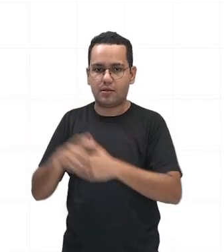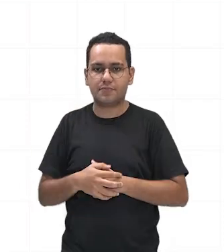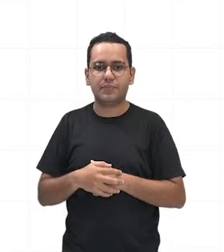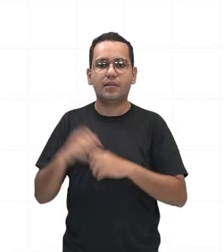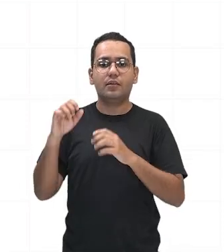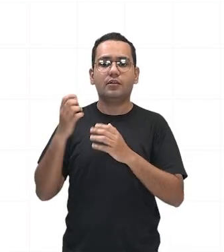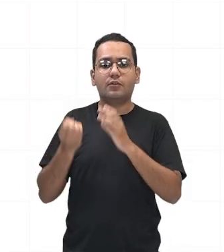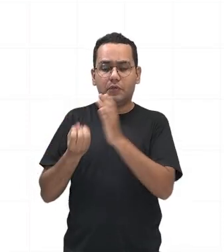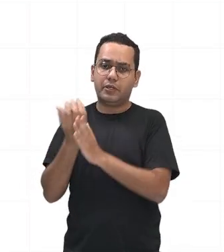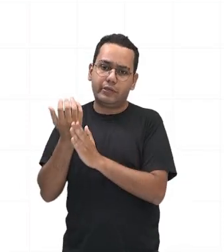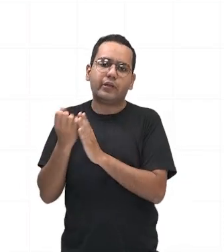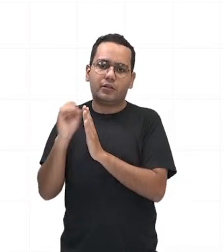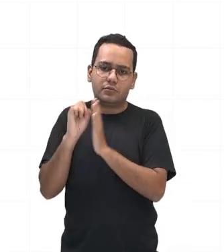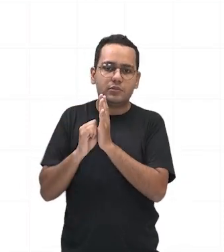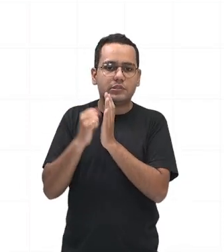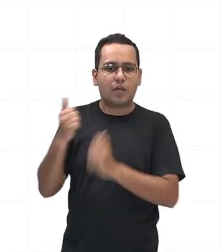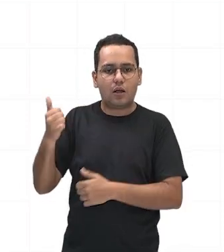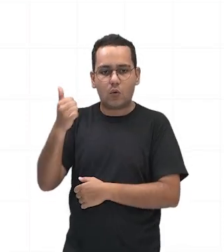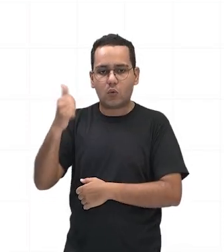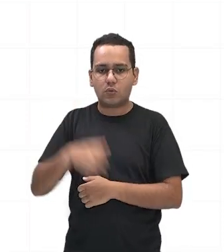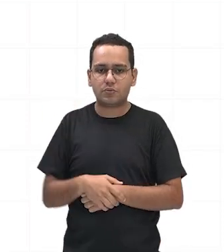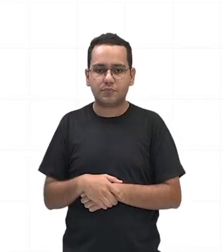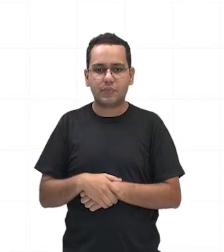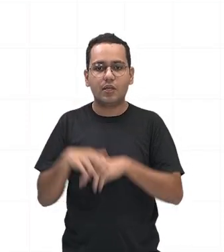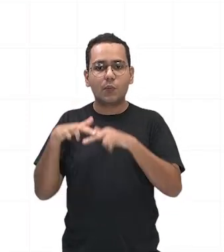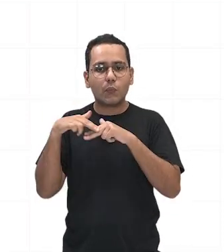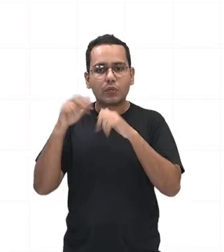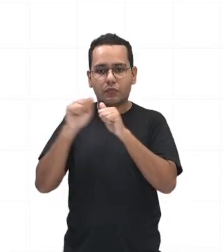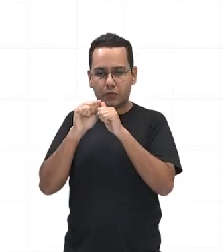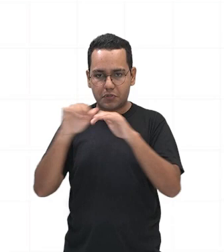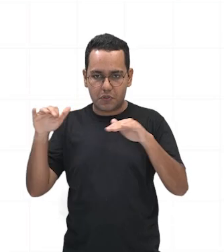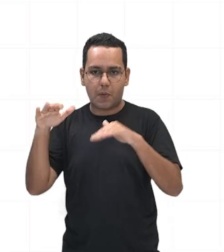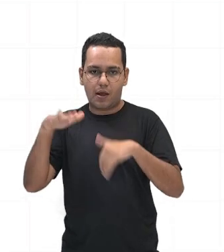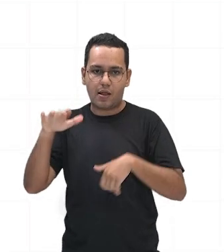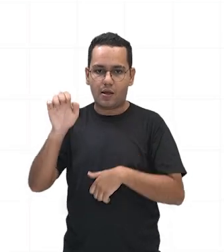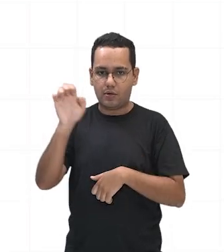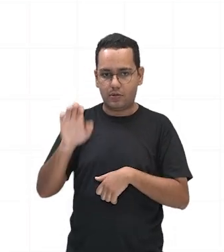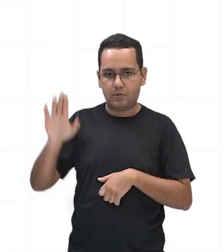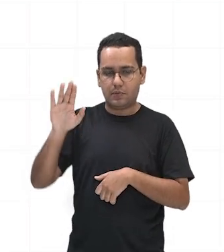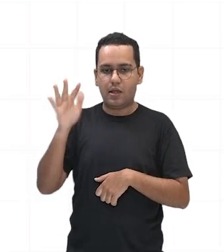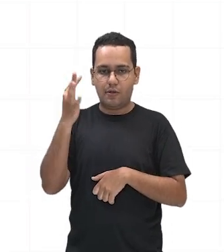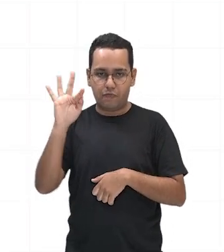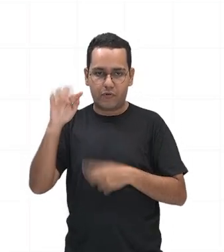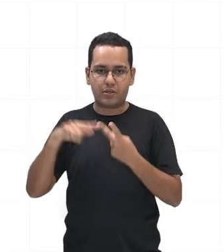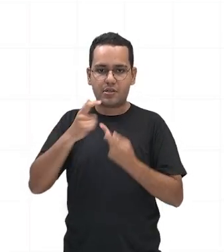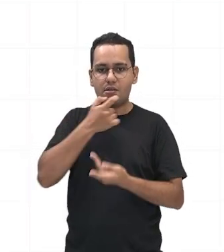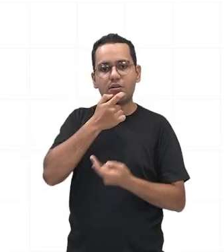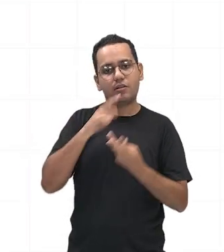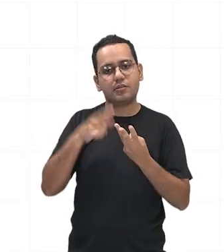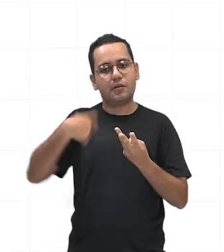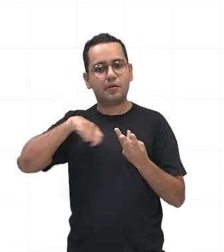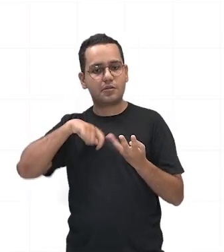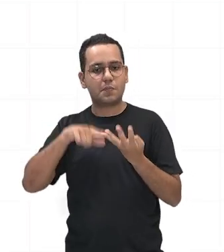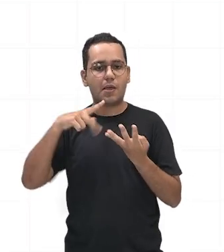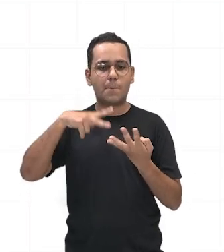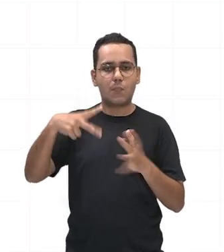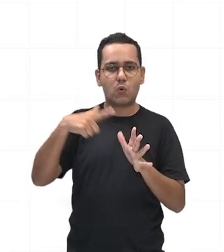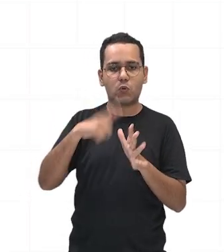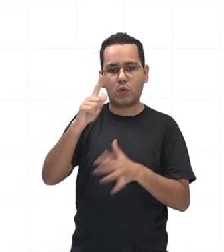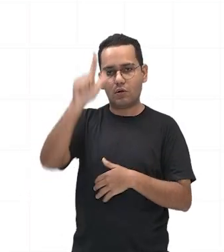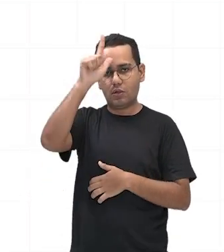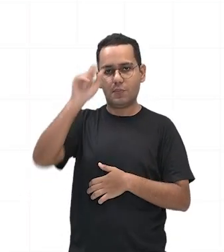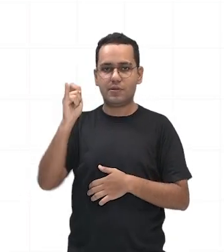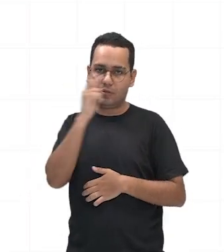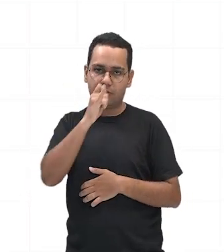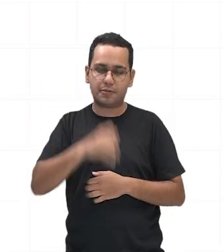canção trovadoresca espalhou-se pelos reinos europeus da França, da Inglaterra, Espanha, Portugal, Alemanha e